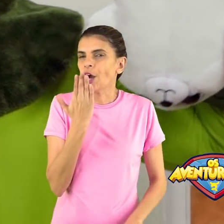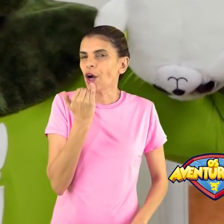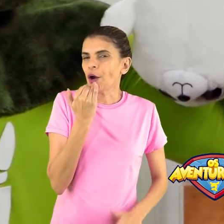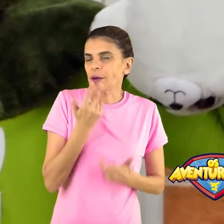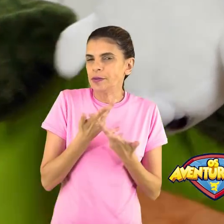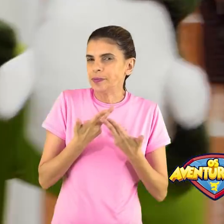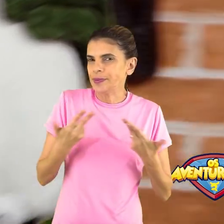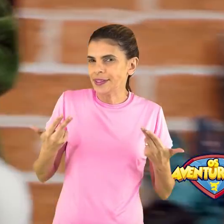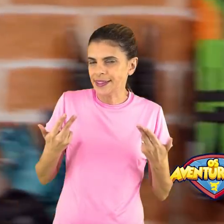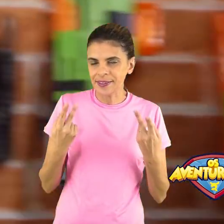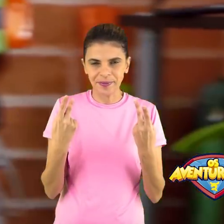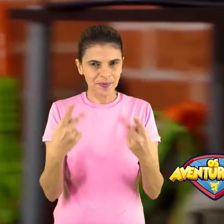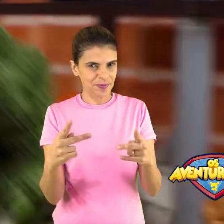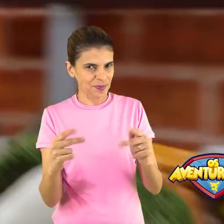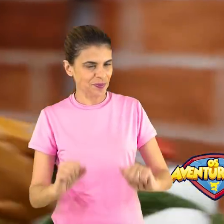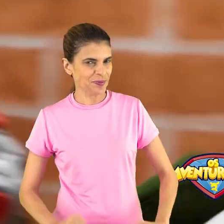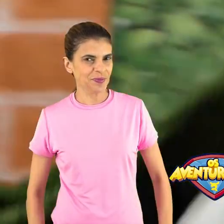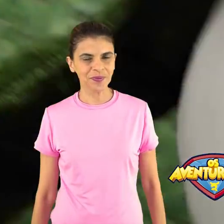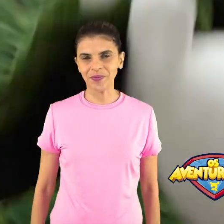você!